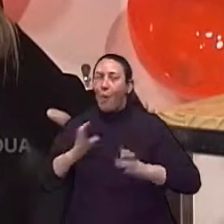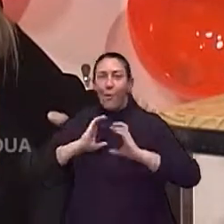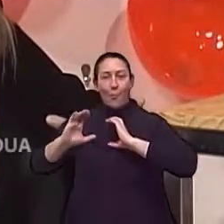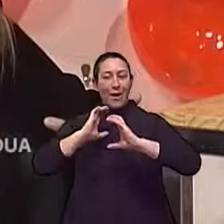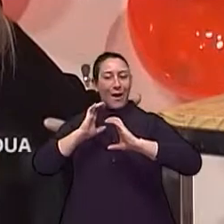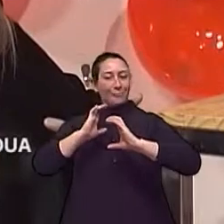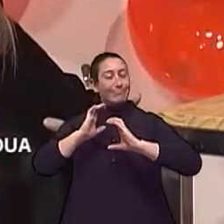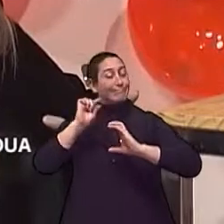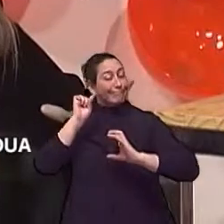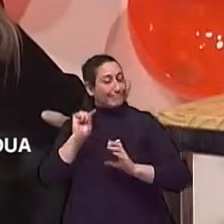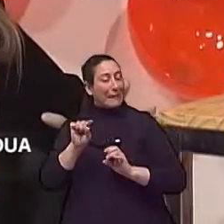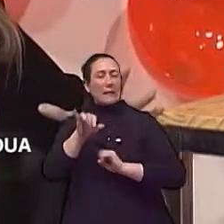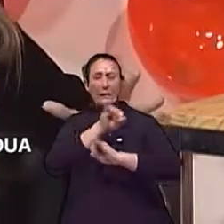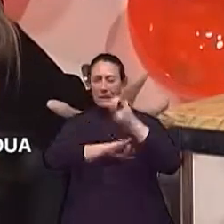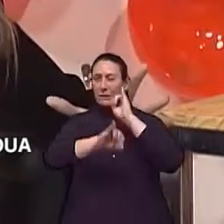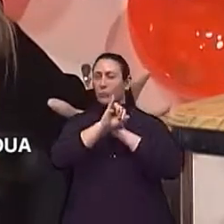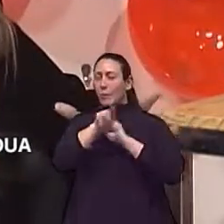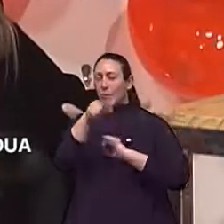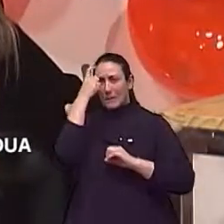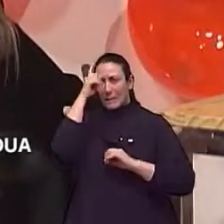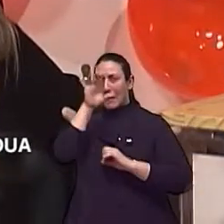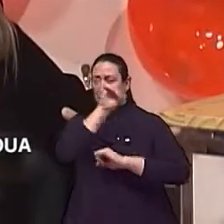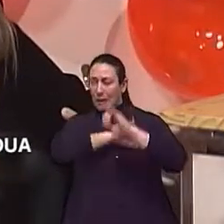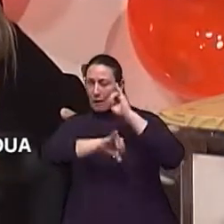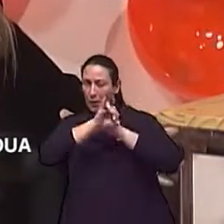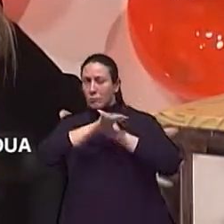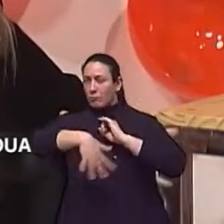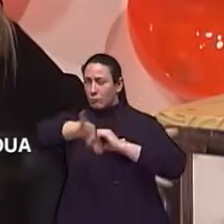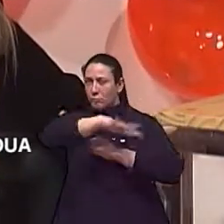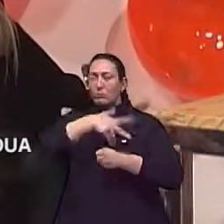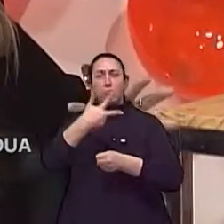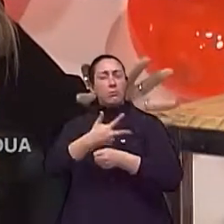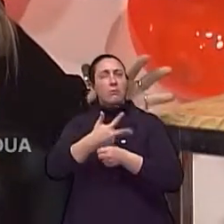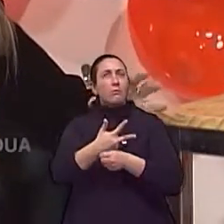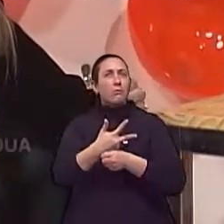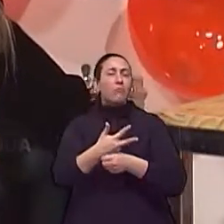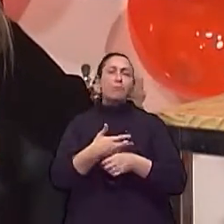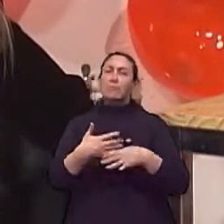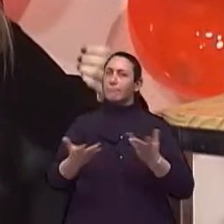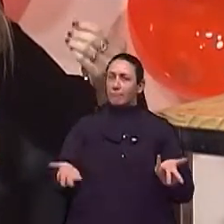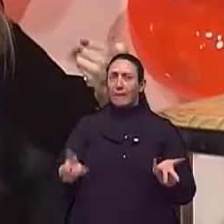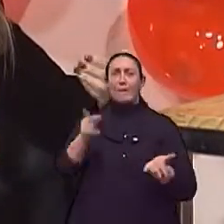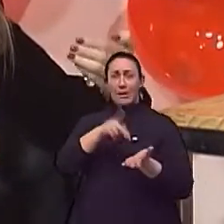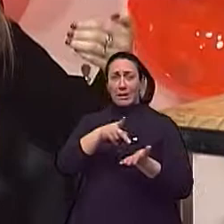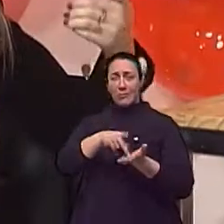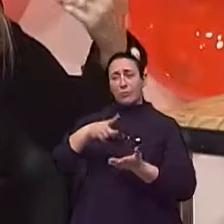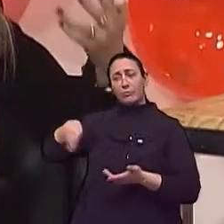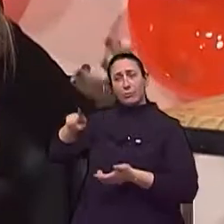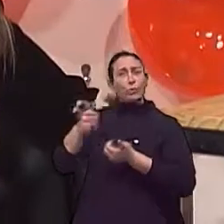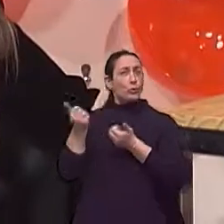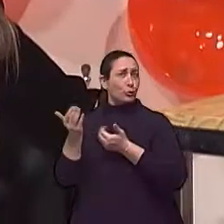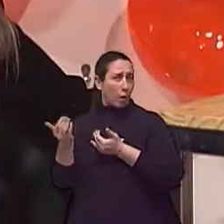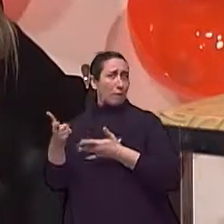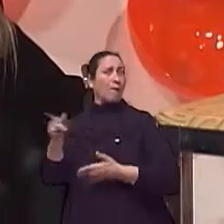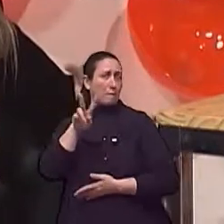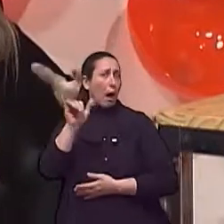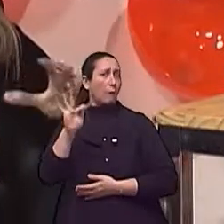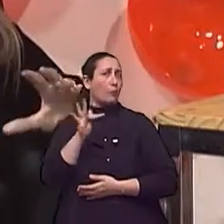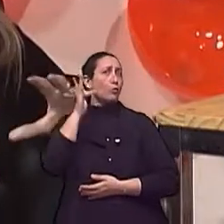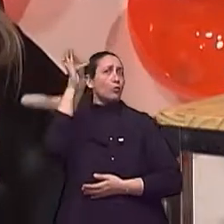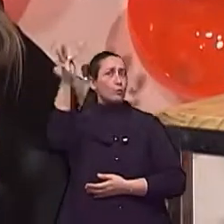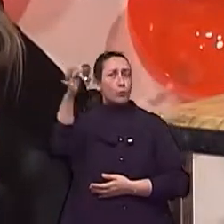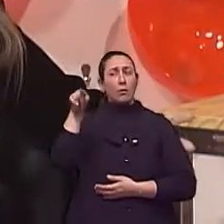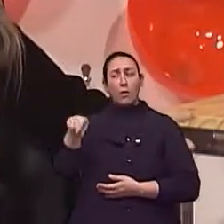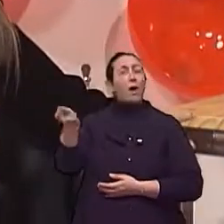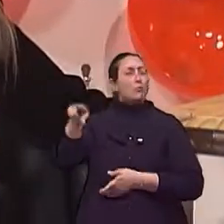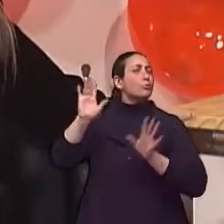internet e vamos pensar em internet para idosos ainda certo obviamente os jovens de hoje serão idosos de amanhã e a